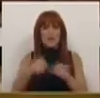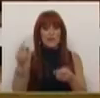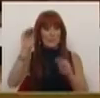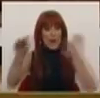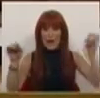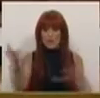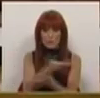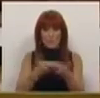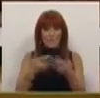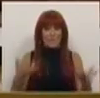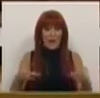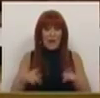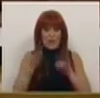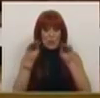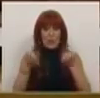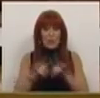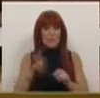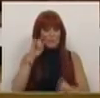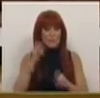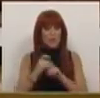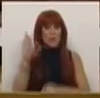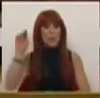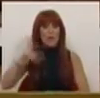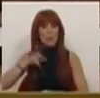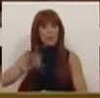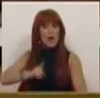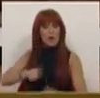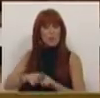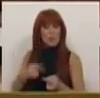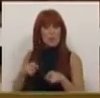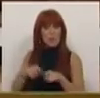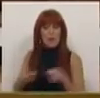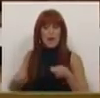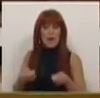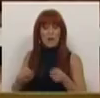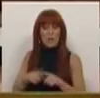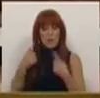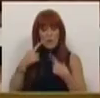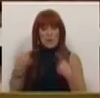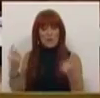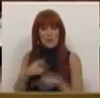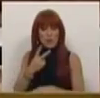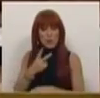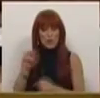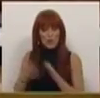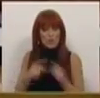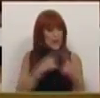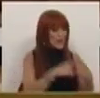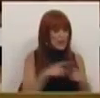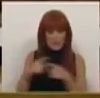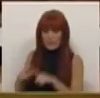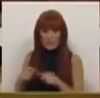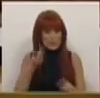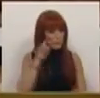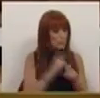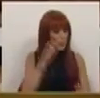interbancário. Na realidade, este banco, que é supervisionado pelo Banco de Portugal, é um intermediário exposto a dois fundos diferentes que